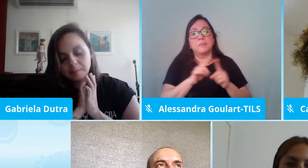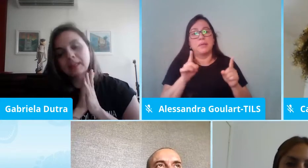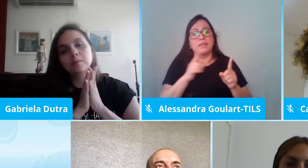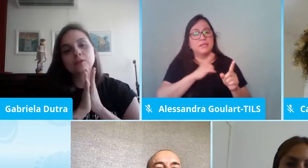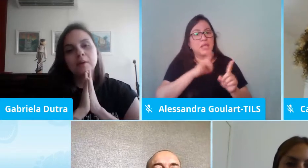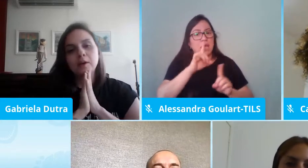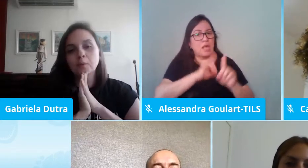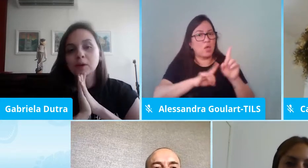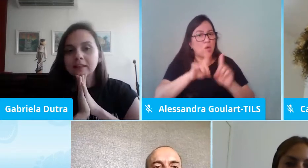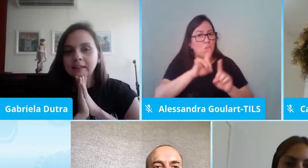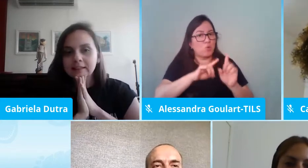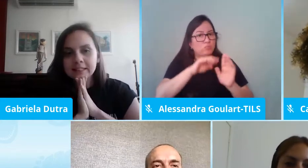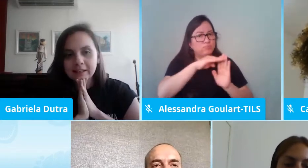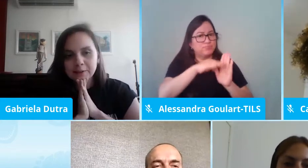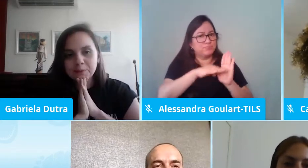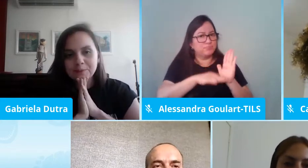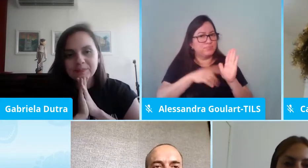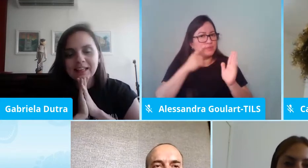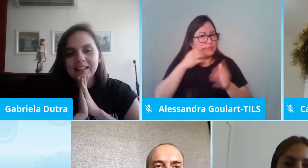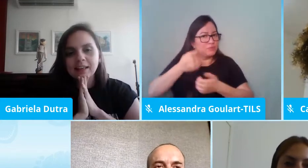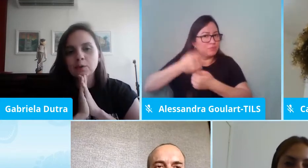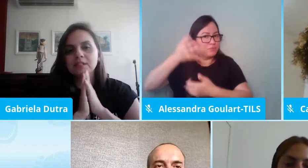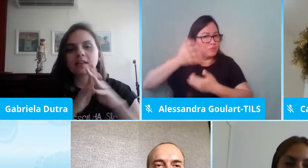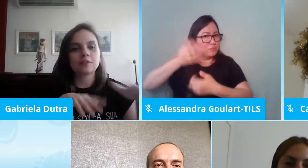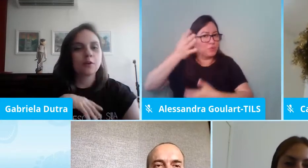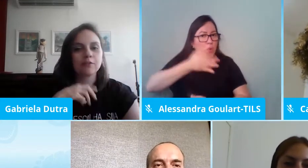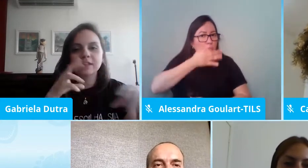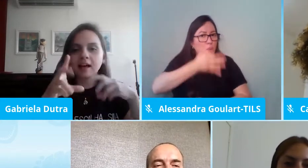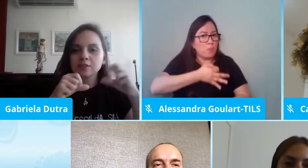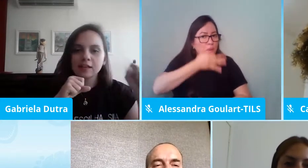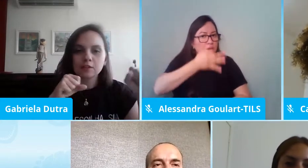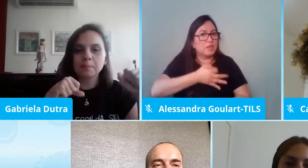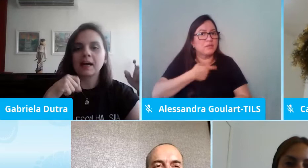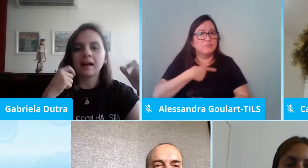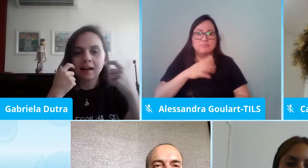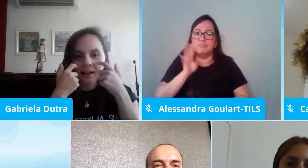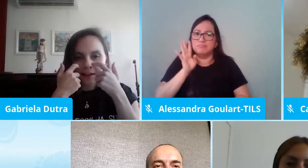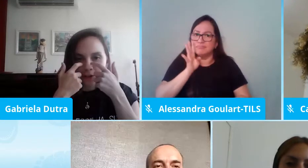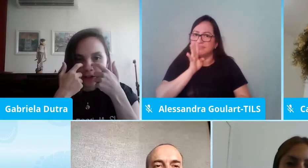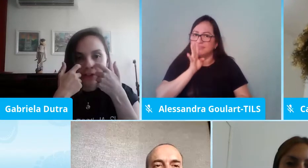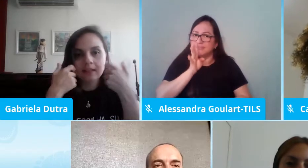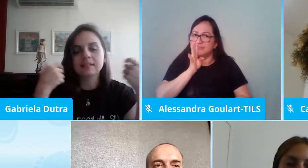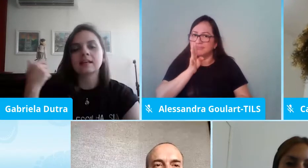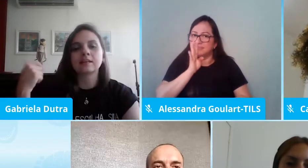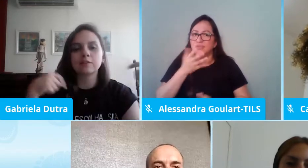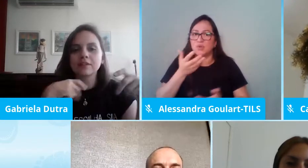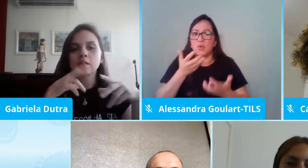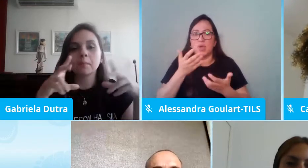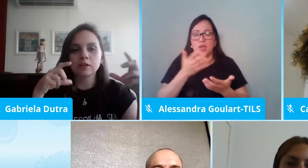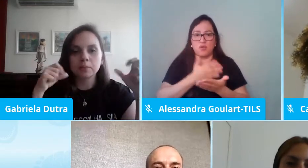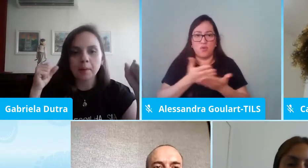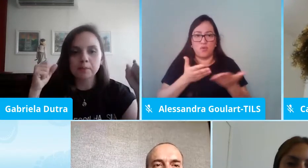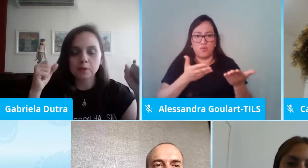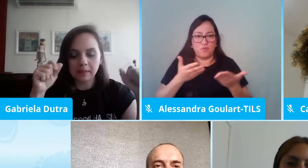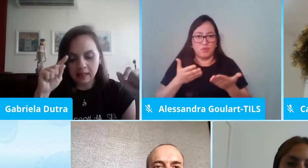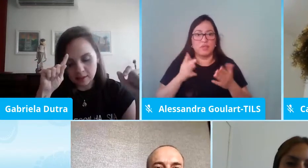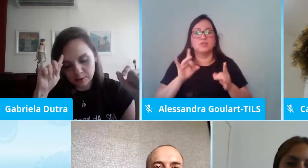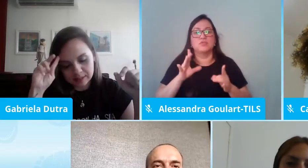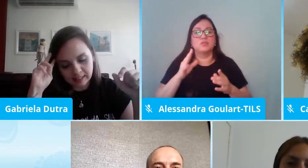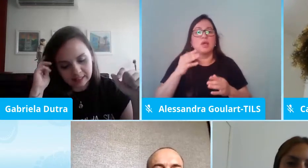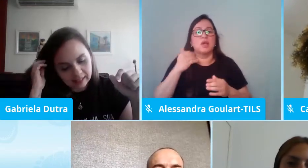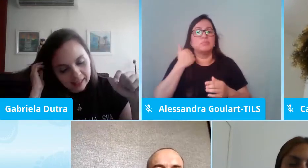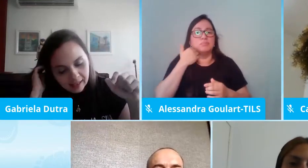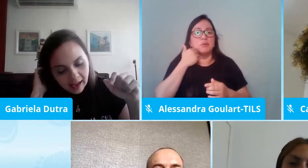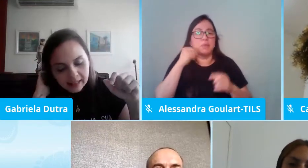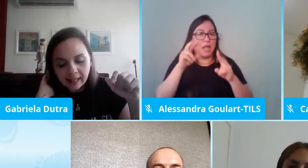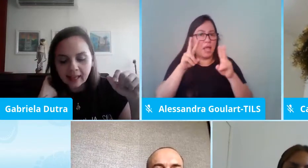comentários também que me chamaram muita atenção, e eu gostaria de convidar a gente para, antes de ir encerrando, fazer um bate-papo sobre isso,